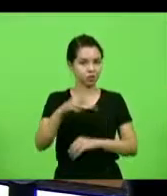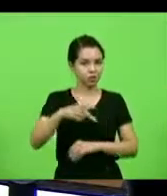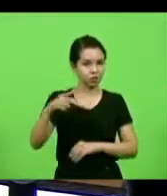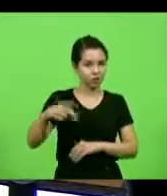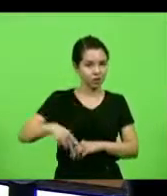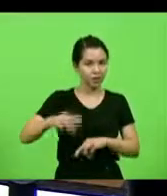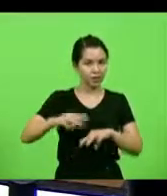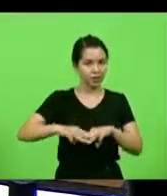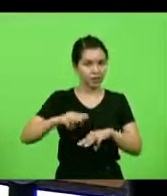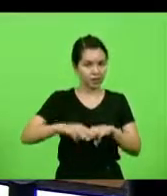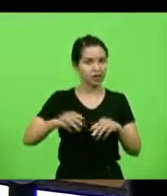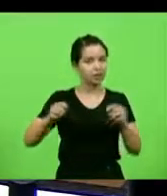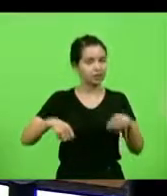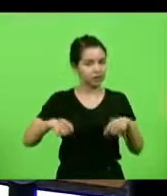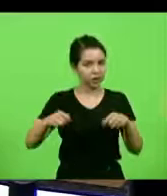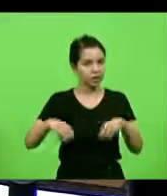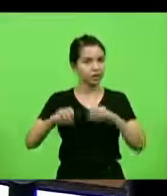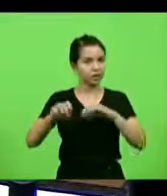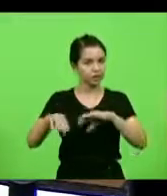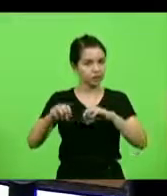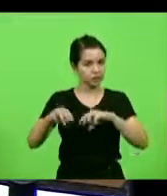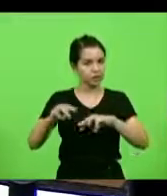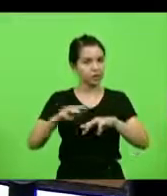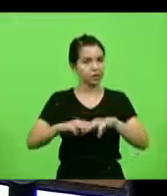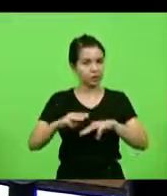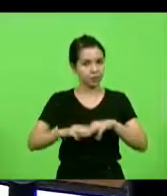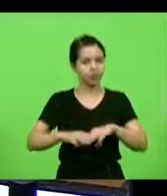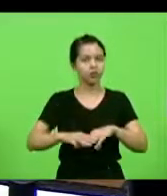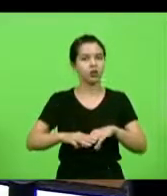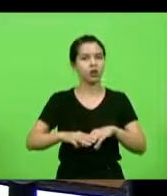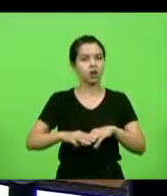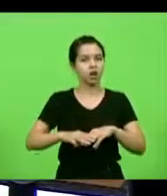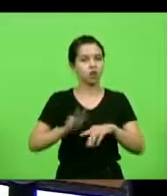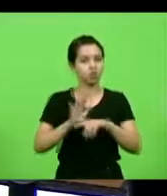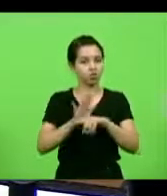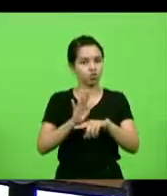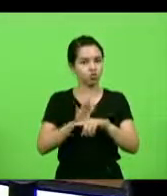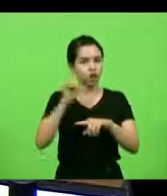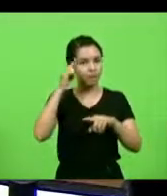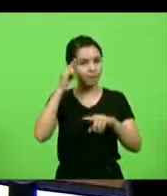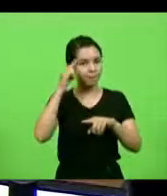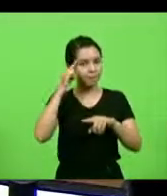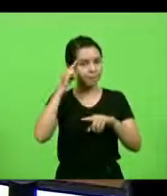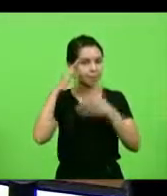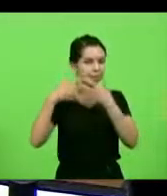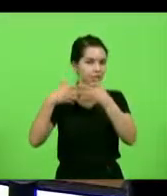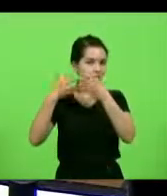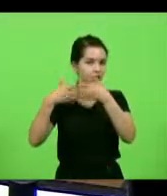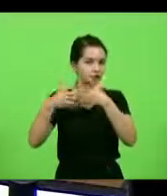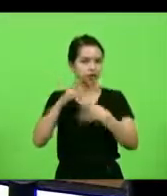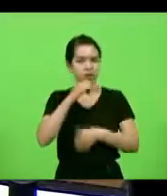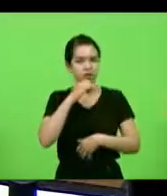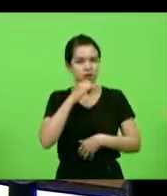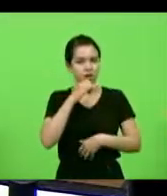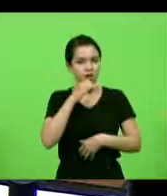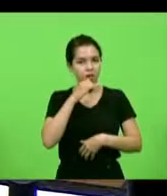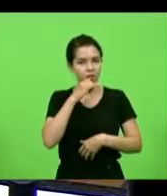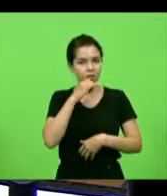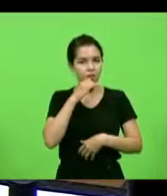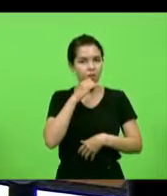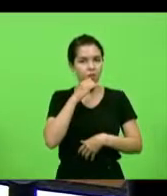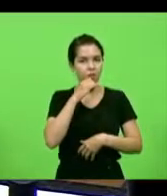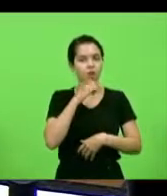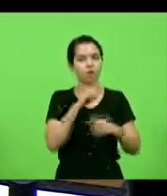ensinar a matemática, deputado Bruno, e fazer pensar. Claro, uma fórmula de Bhaskaras não tem a ver com